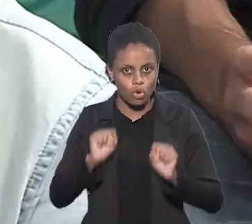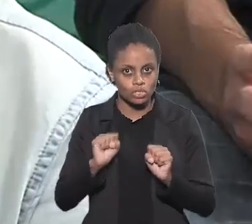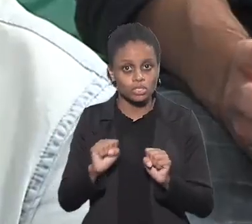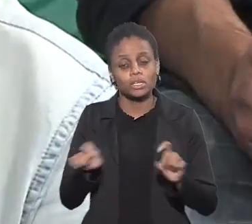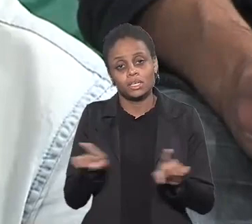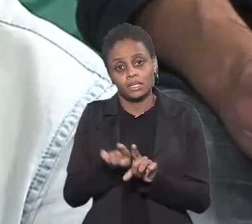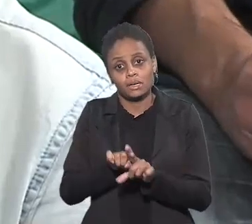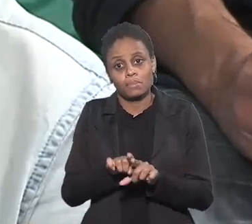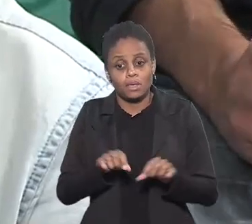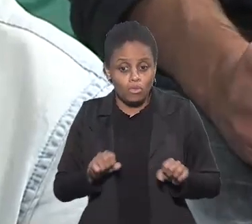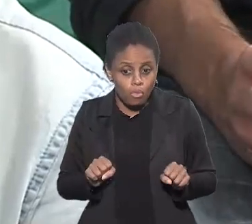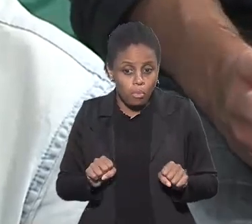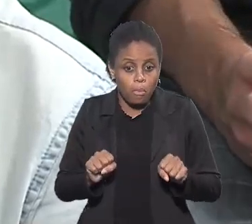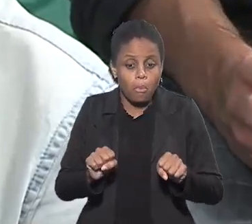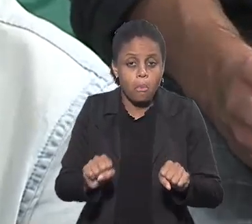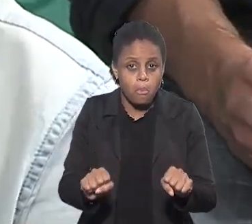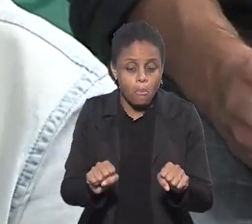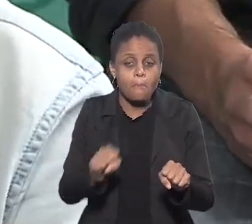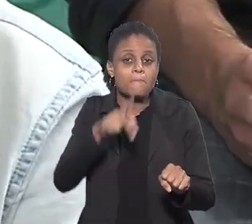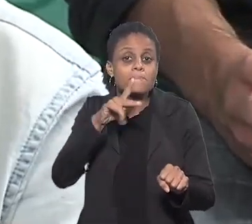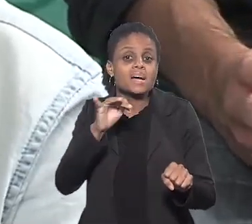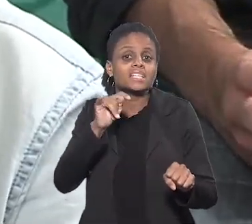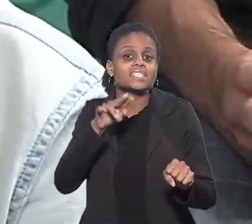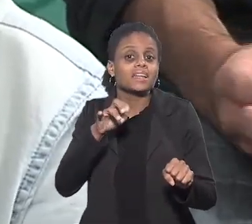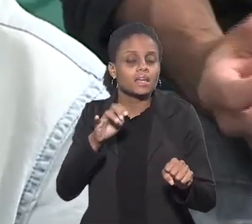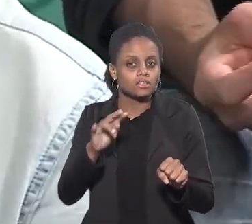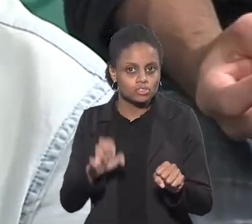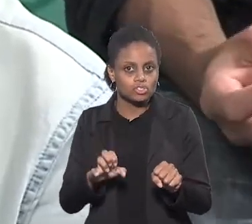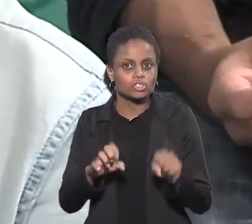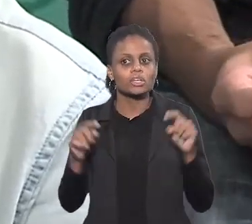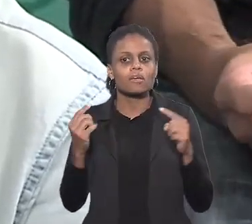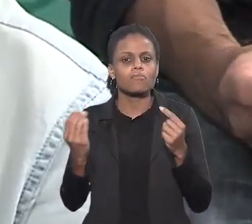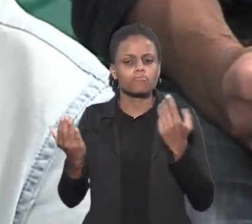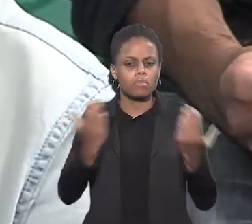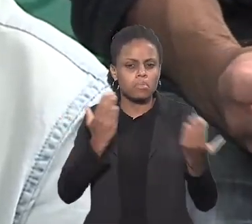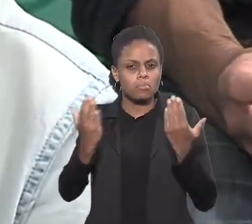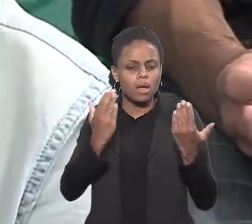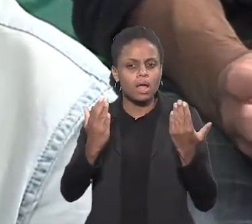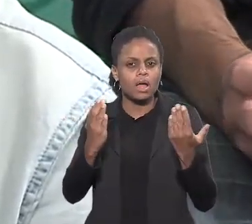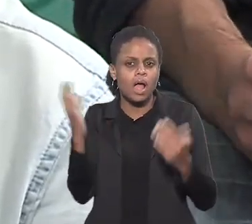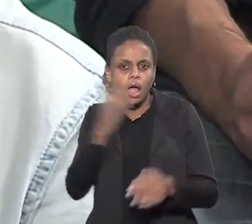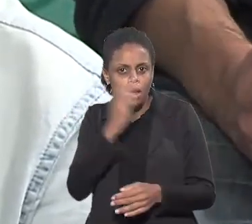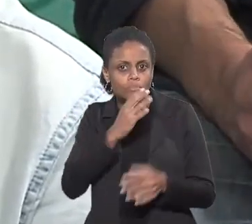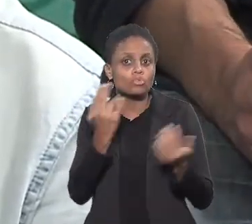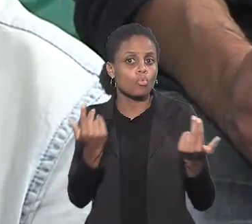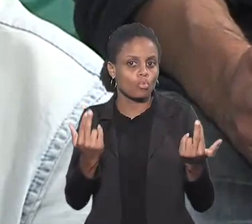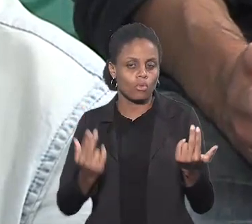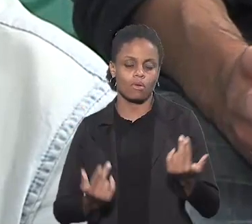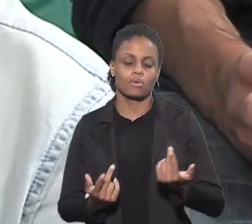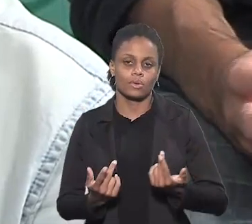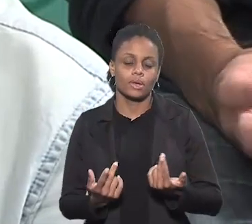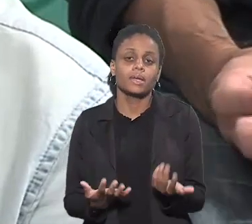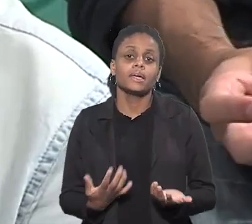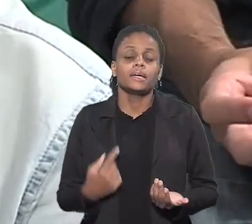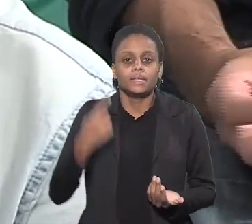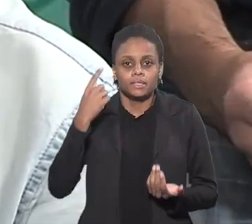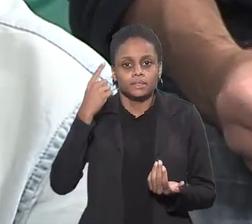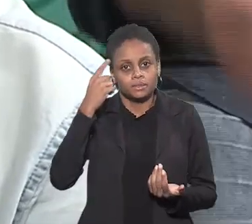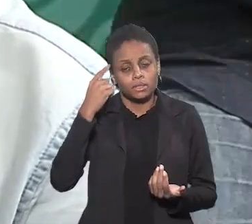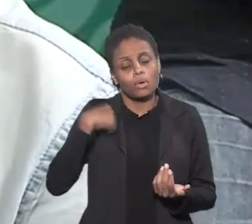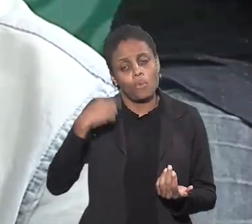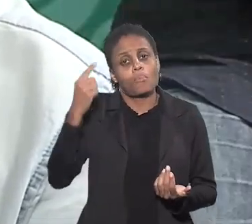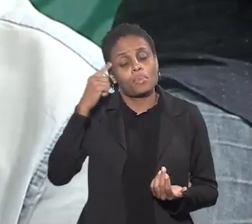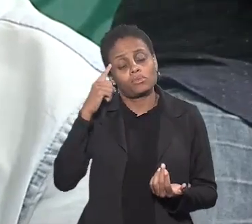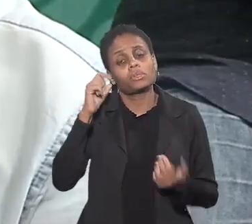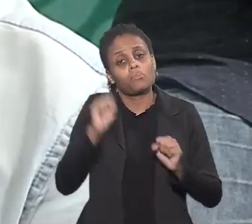e um patinete elétrico chega na velocidade compatível à de uma bicicleta. Então, portanto, no meu entendimento, ele deveria sim seguir no bordo